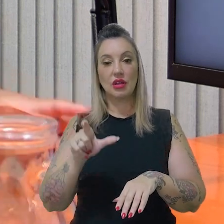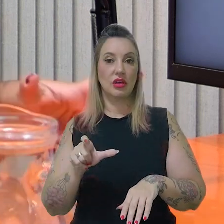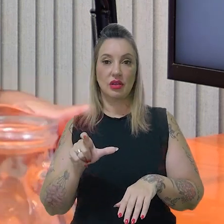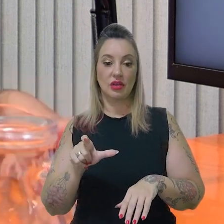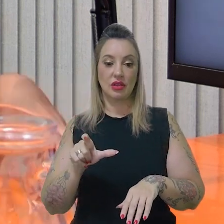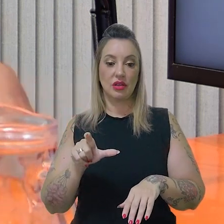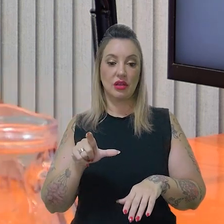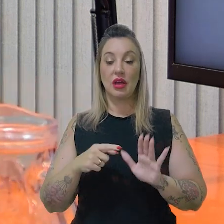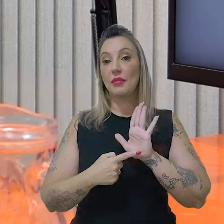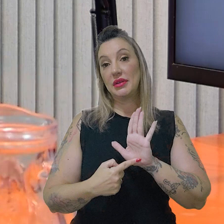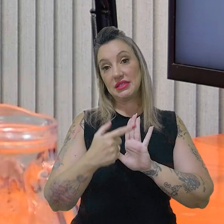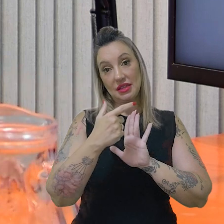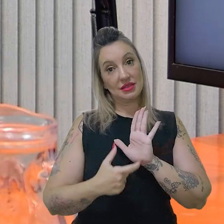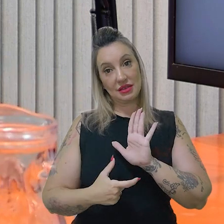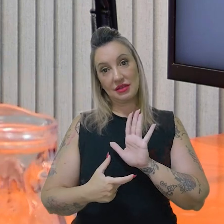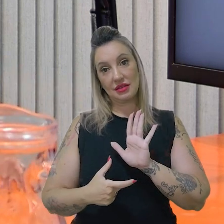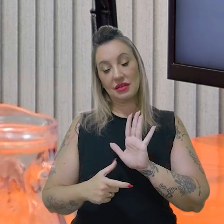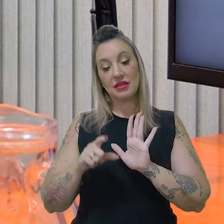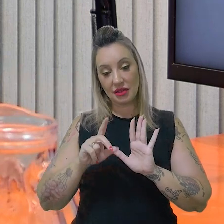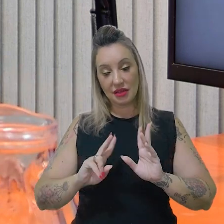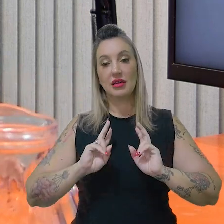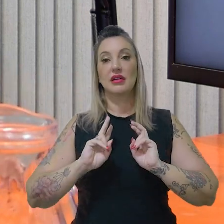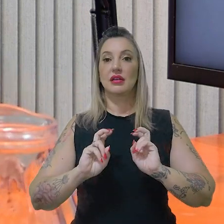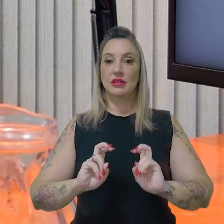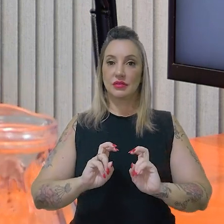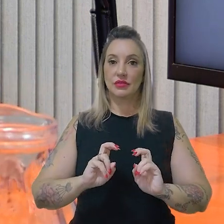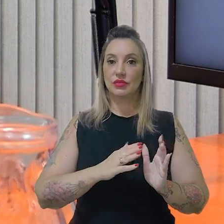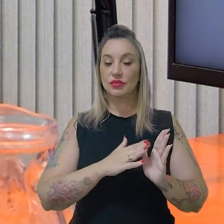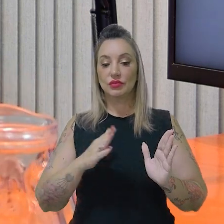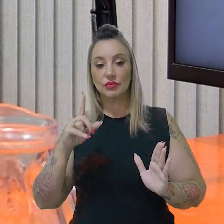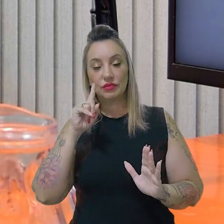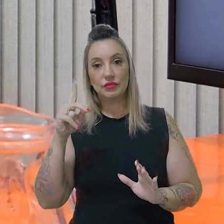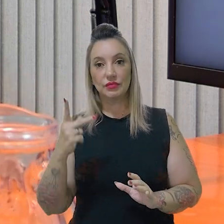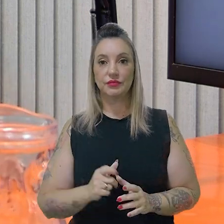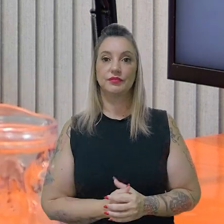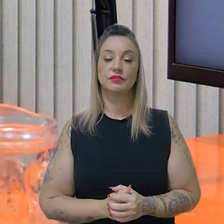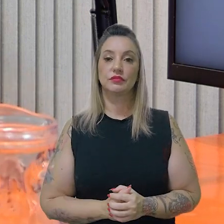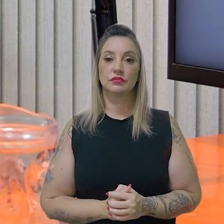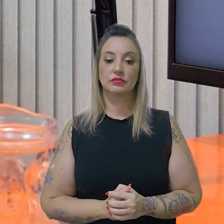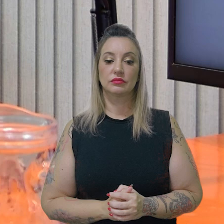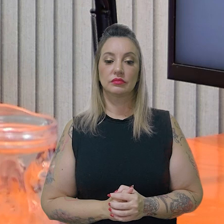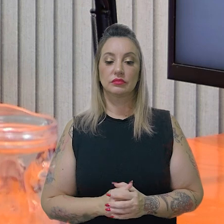quando for se apresentar mas que ela perceba durante o dia dela né ao trocar de roupa ao conversar